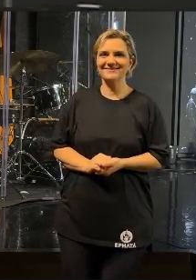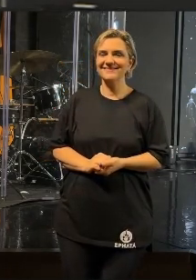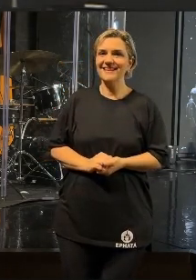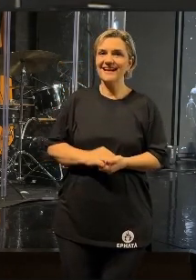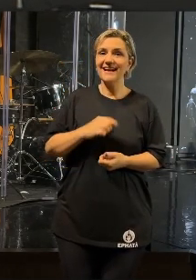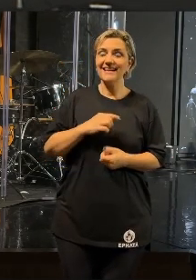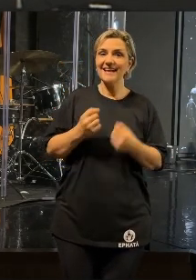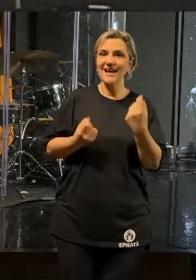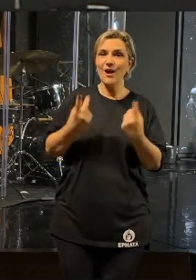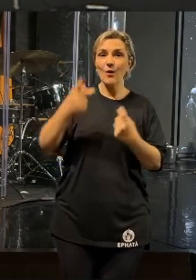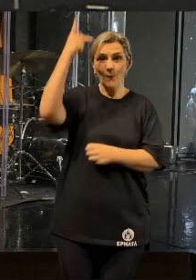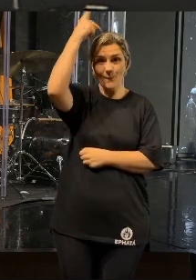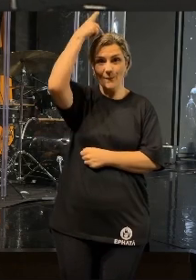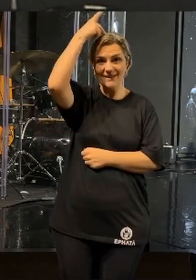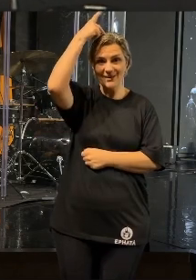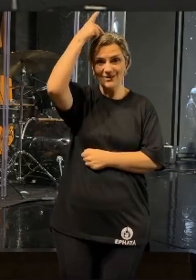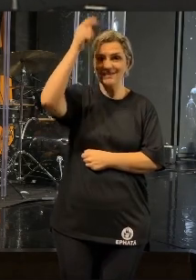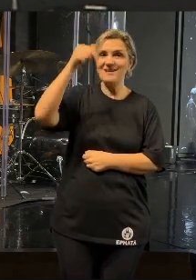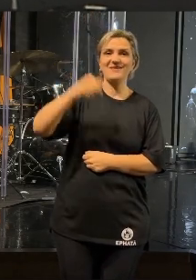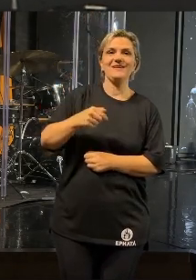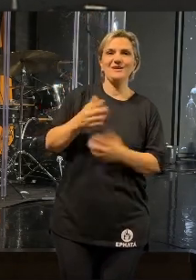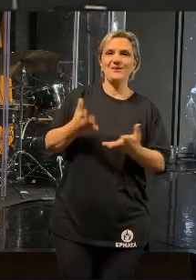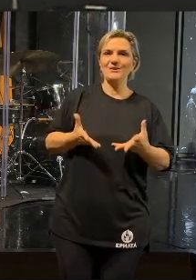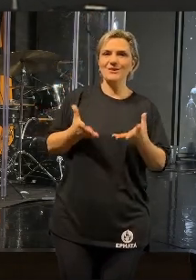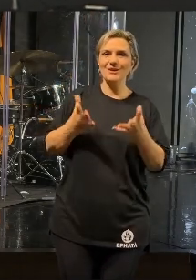Tem algum pentecostal essa noite aqui?